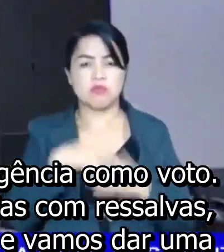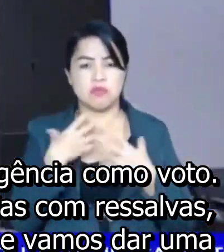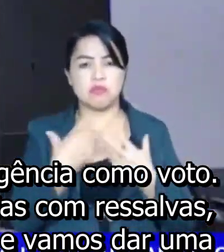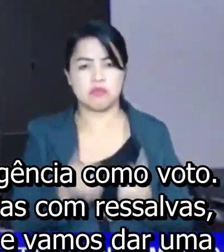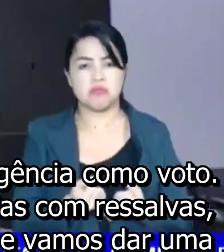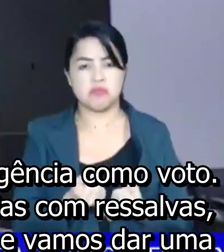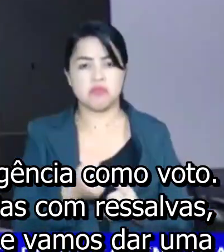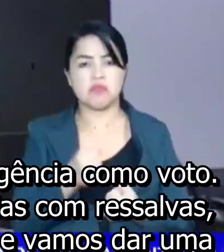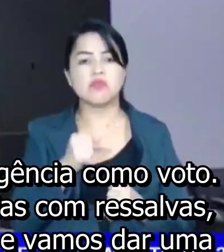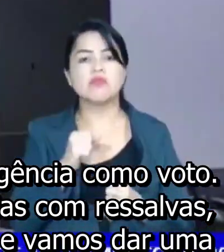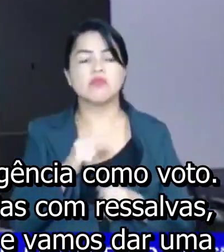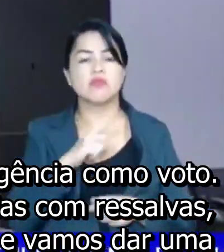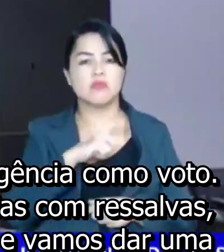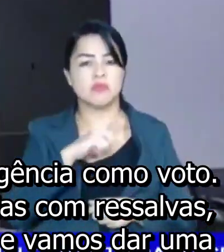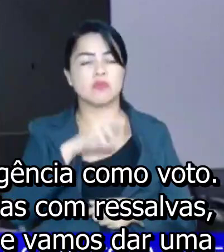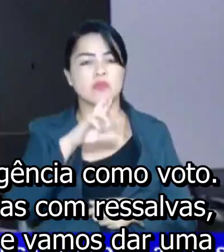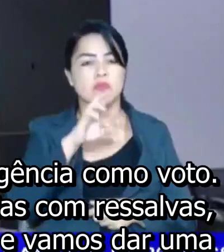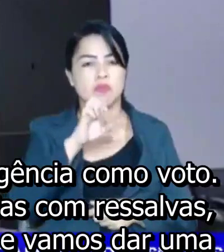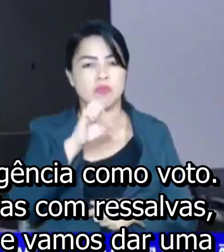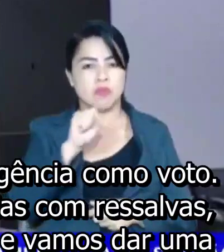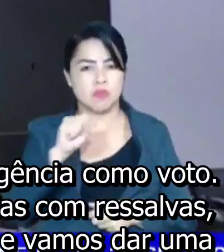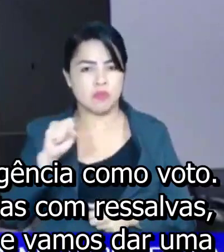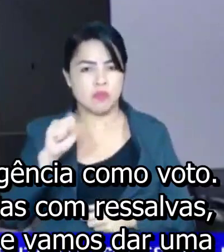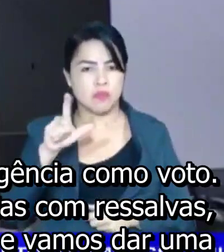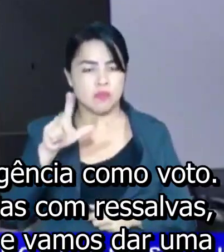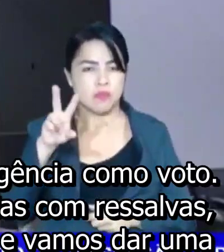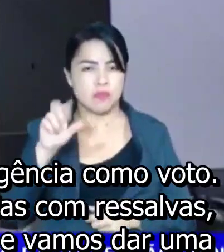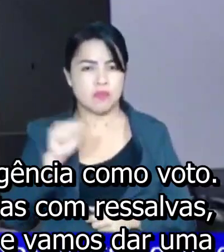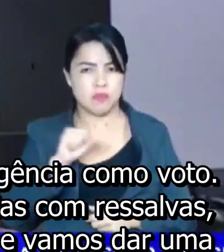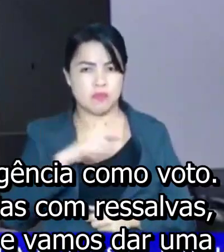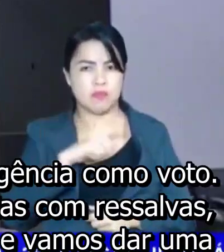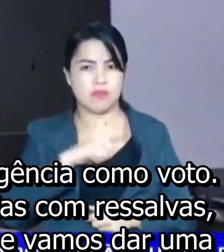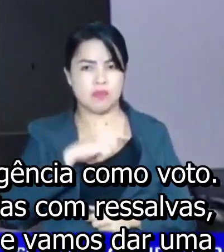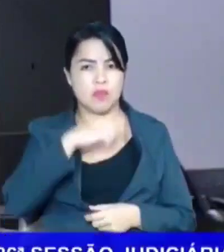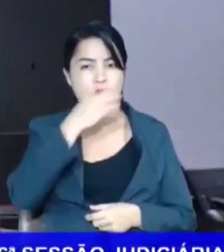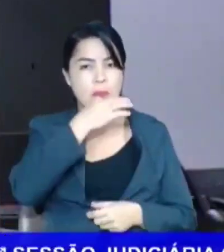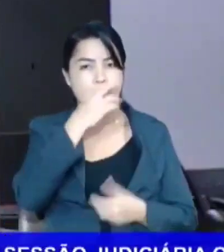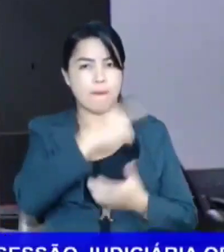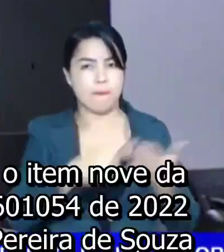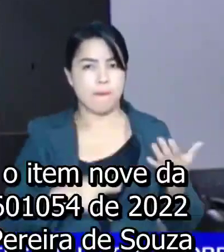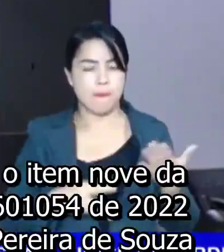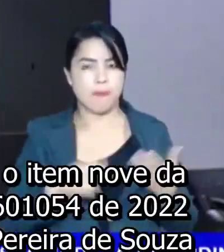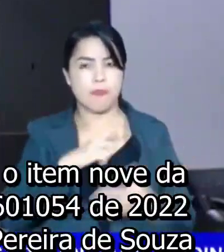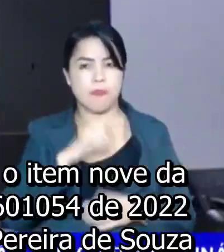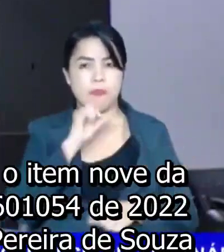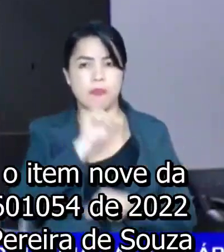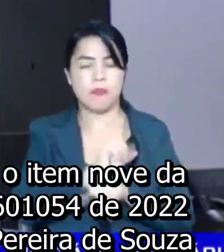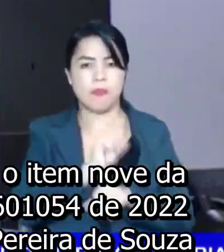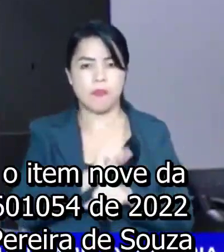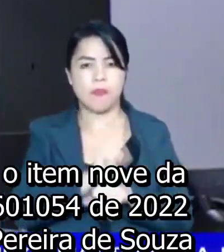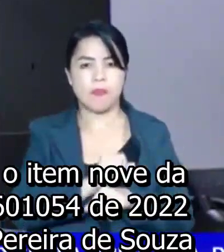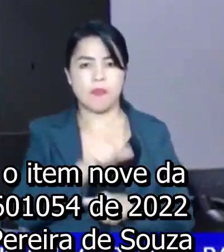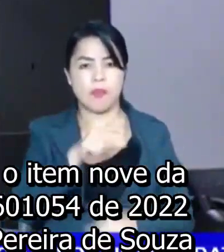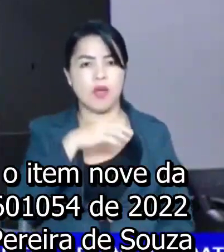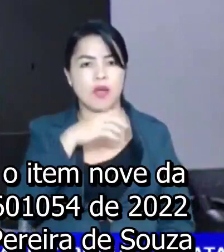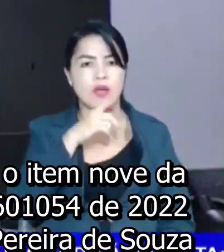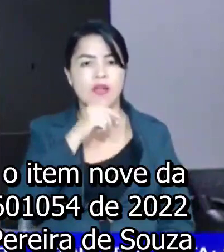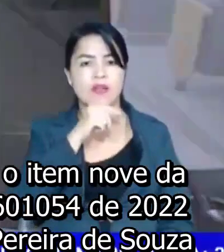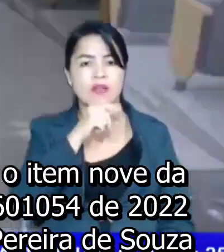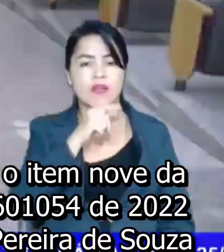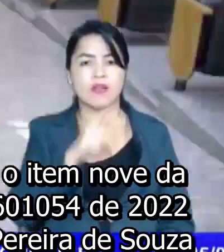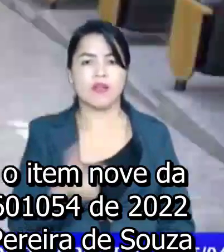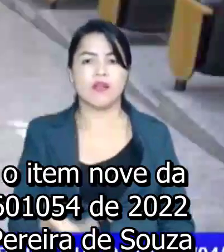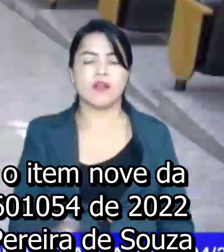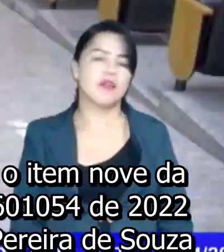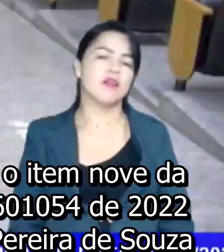aprovadas com desembargador ressalvas, João ok? Lages, Tudo nos termos do fazendo voto proferido leitura pelo dos ilustre papéis relator. E vamos dar dispostos em uma cima pausa de para a sua doutora Paula mesa. tomar uma água. Vamos